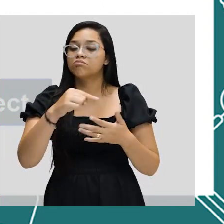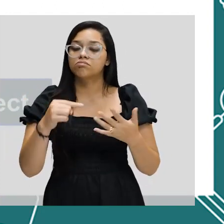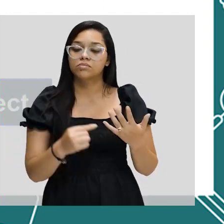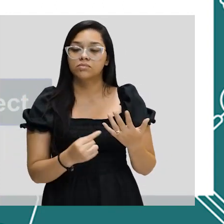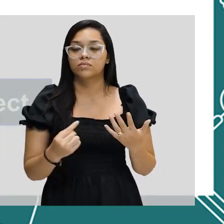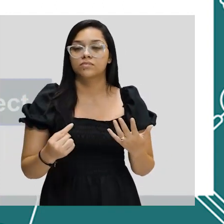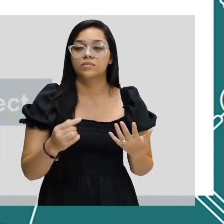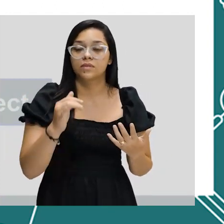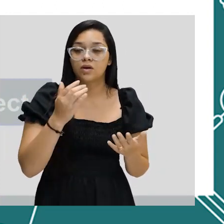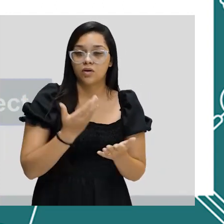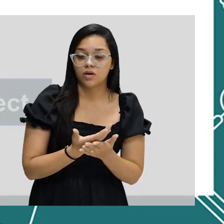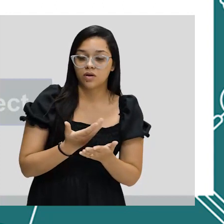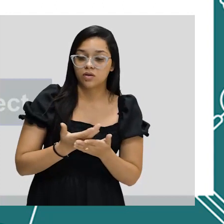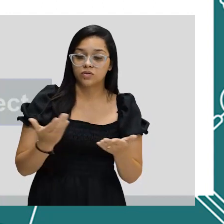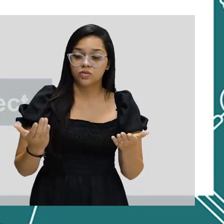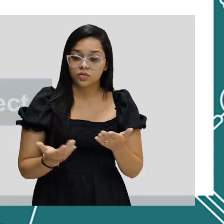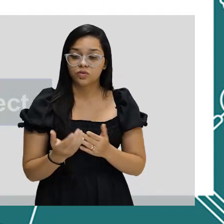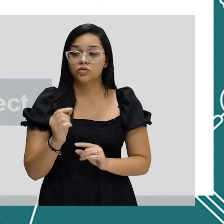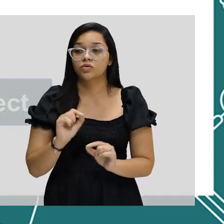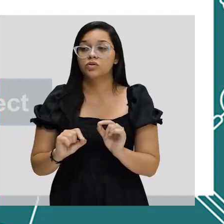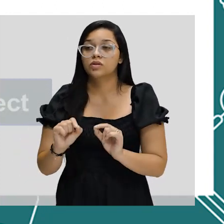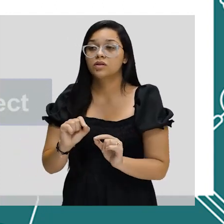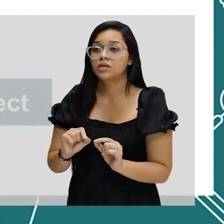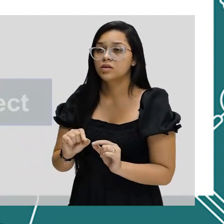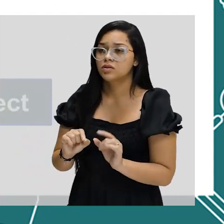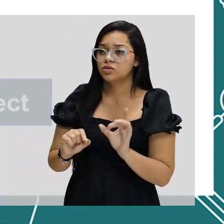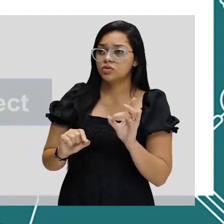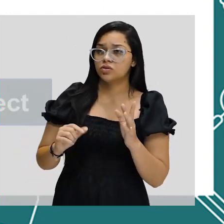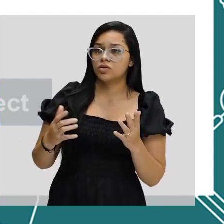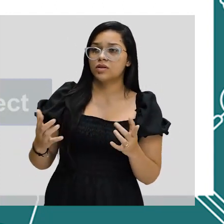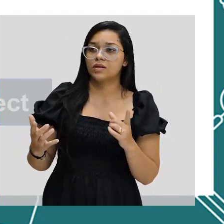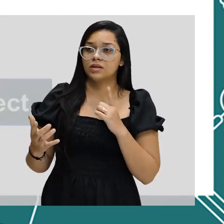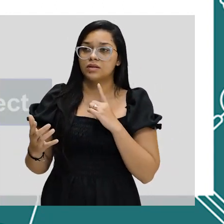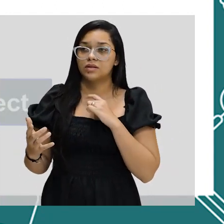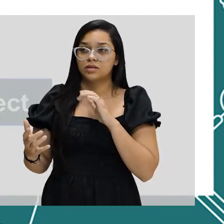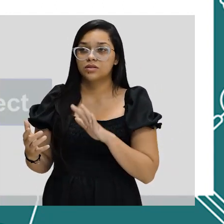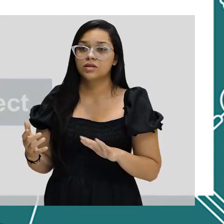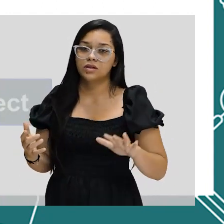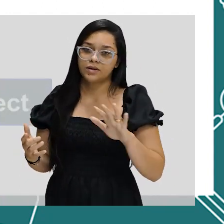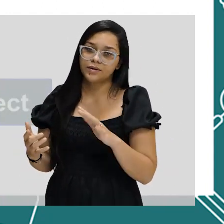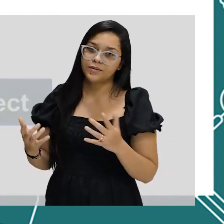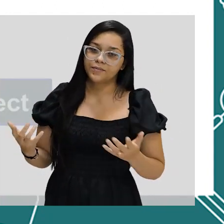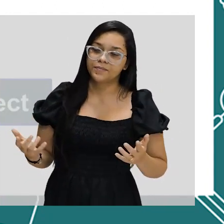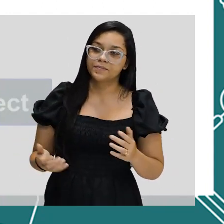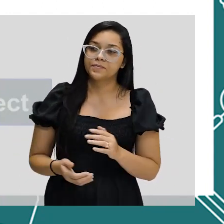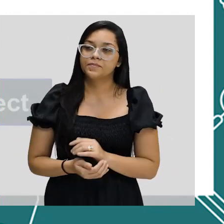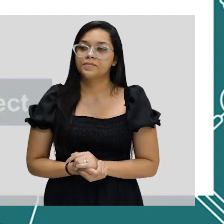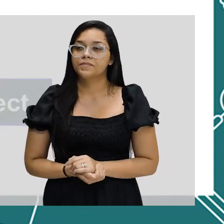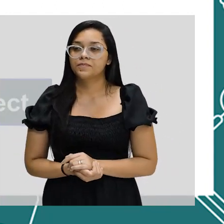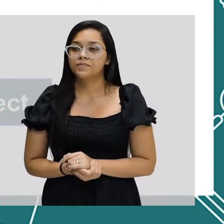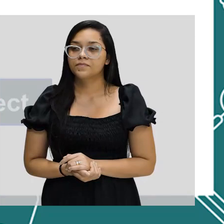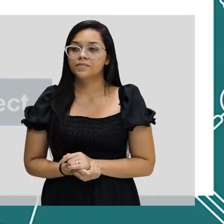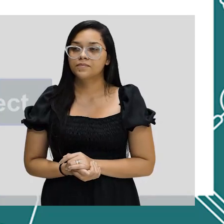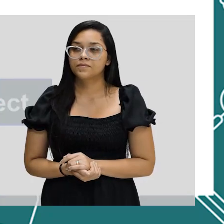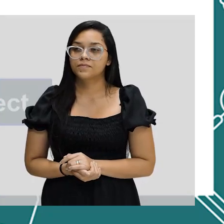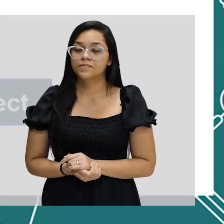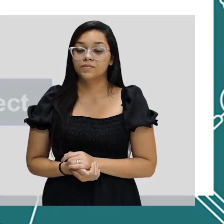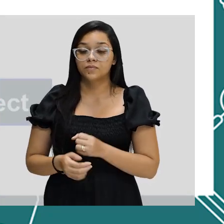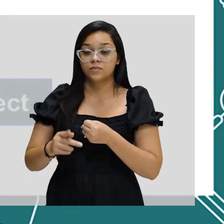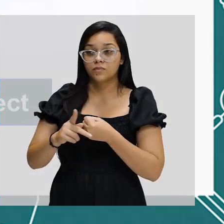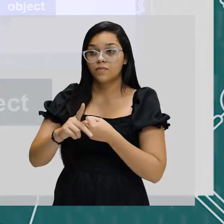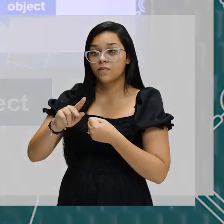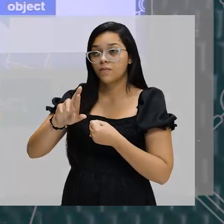deles. Na aula de hoje, a gente vai falar disso, mais uma visão mais geral, mais por cima, tá bom? Os